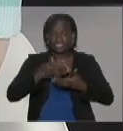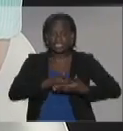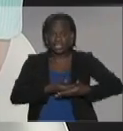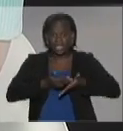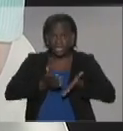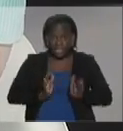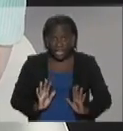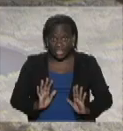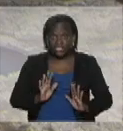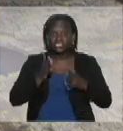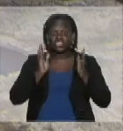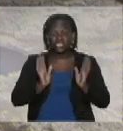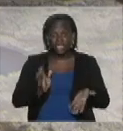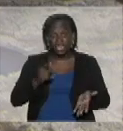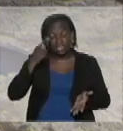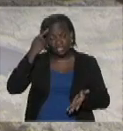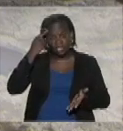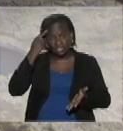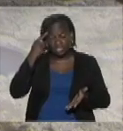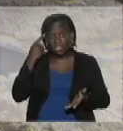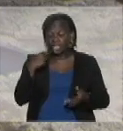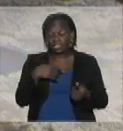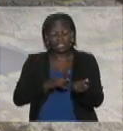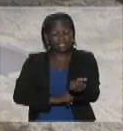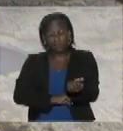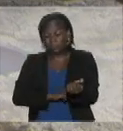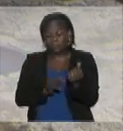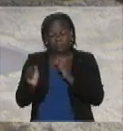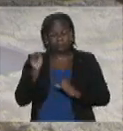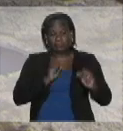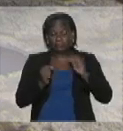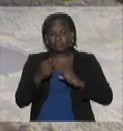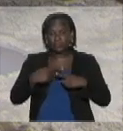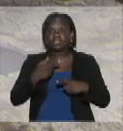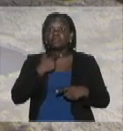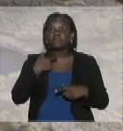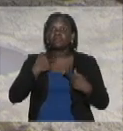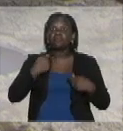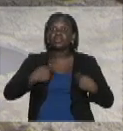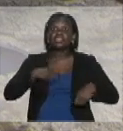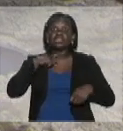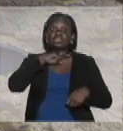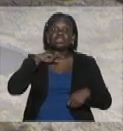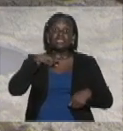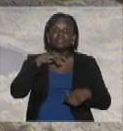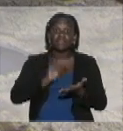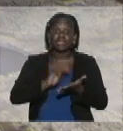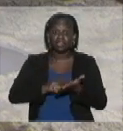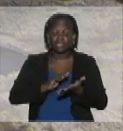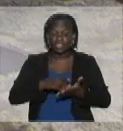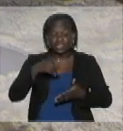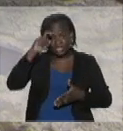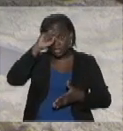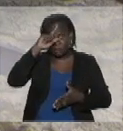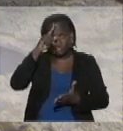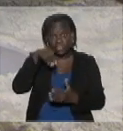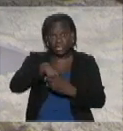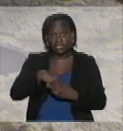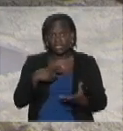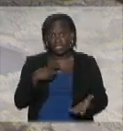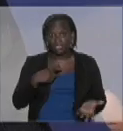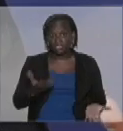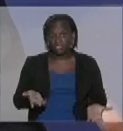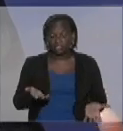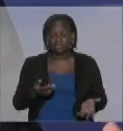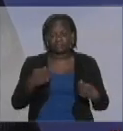a criança nasce dependente, tem crises de abstinência seríssimas, bebês ainda, muitas vezes, na própria maternidade, né?